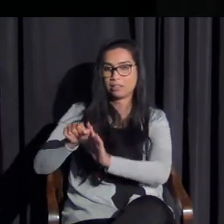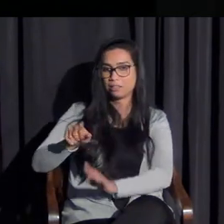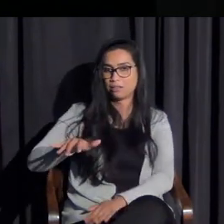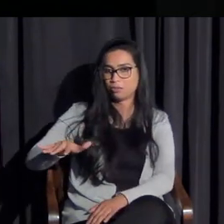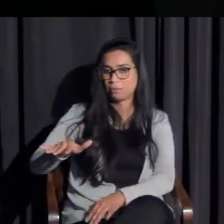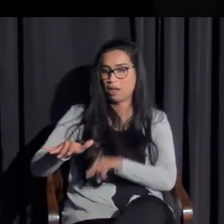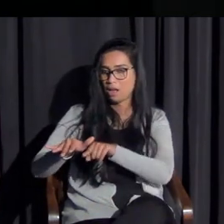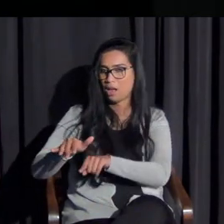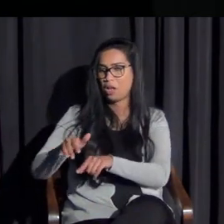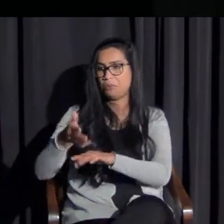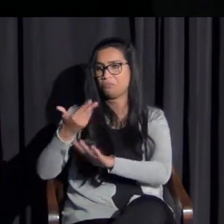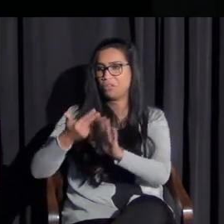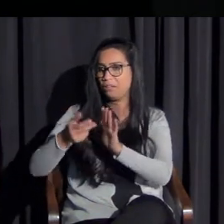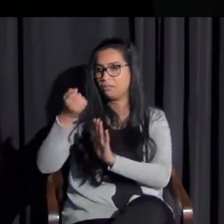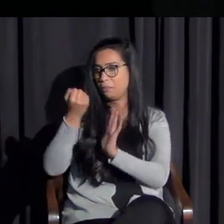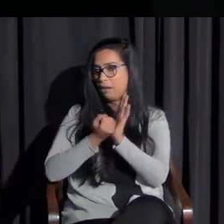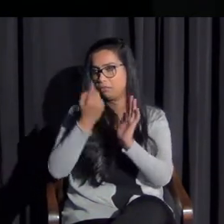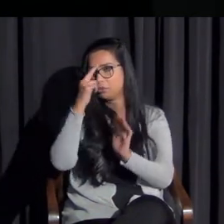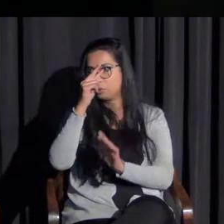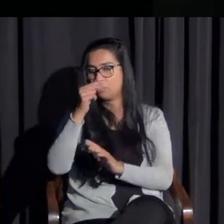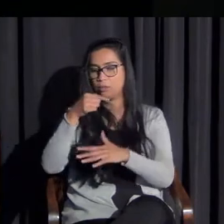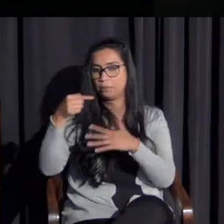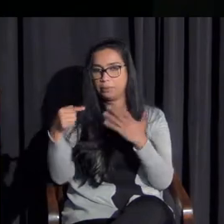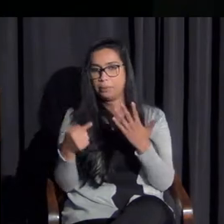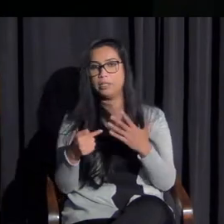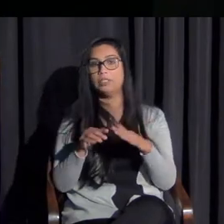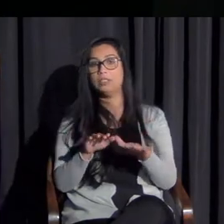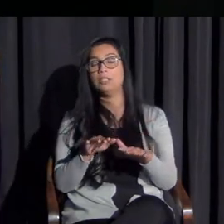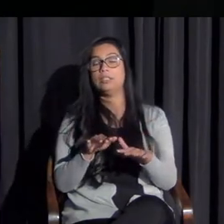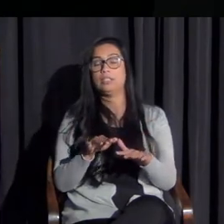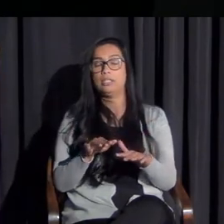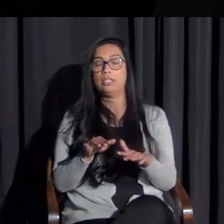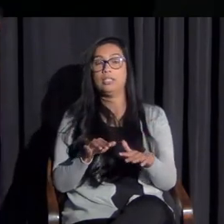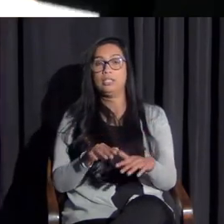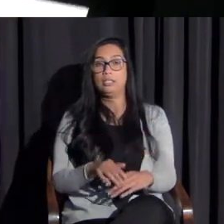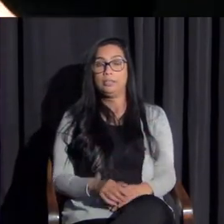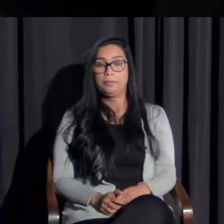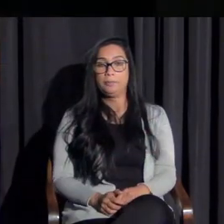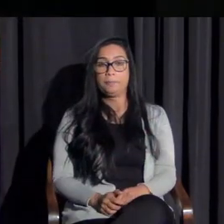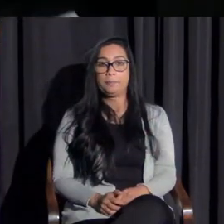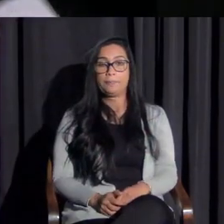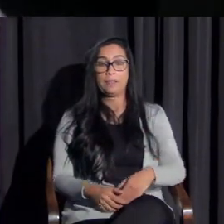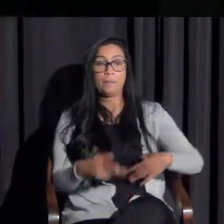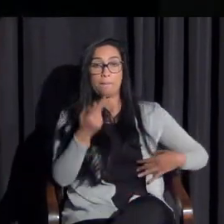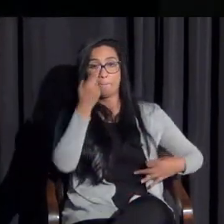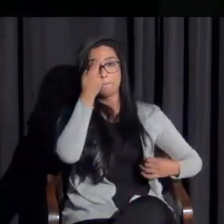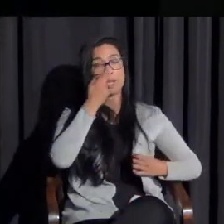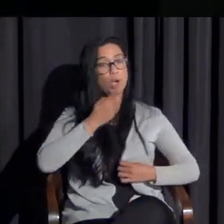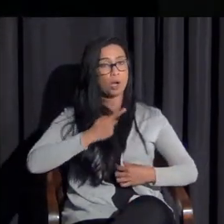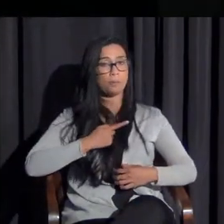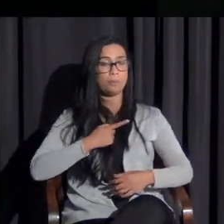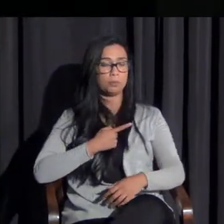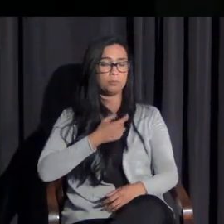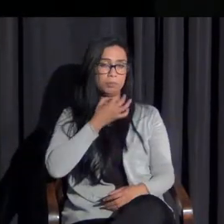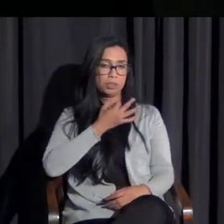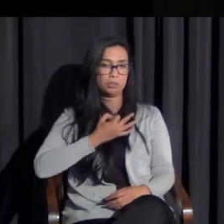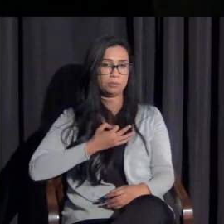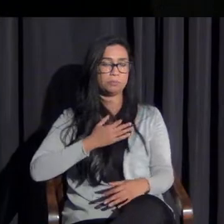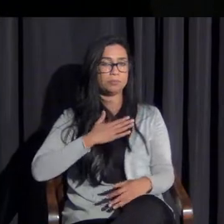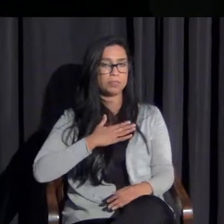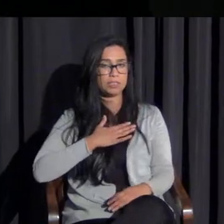né, isso fez com que houvesse a necessidade, para mim particularmente, de fazer um